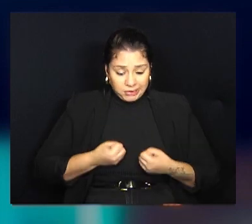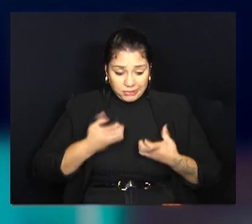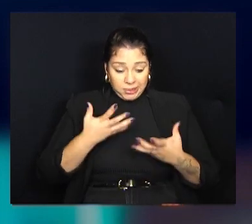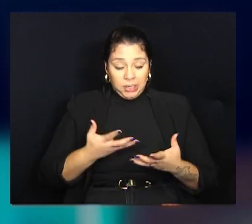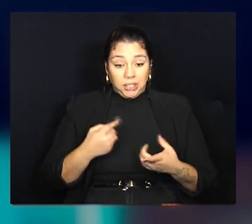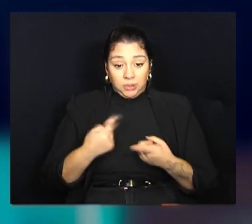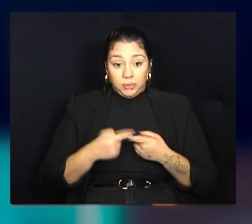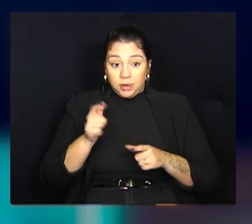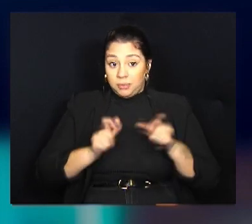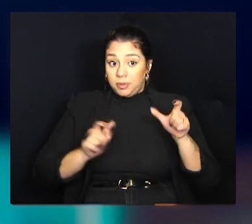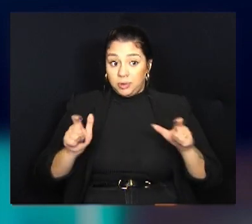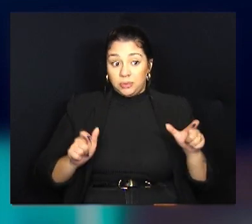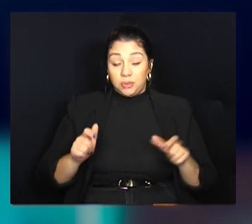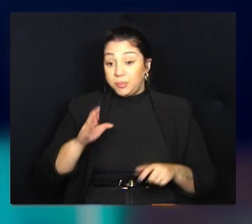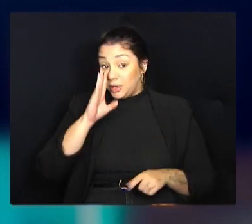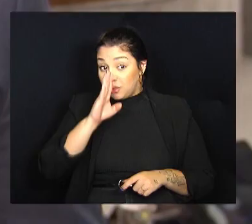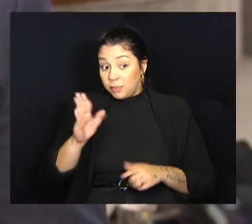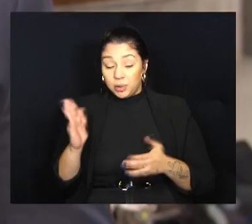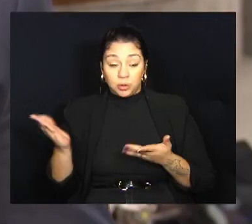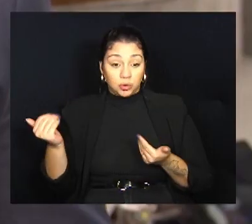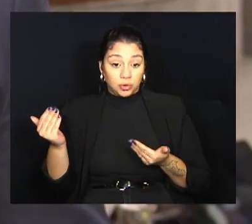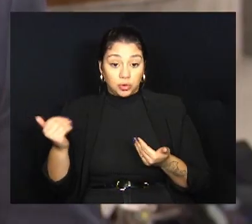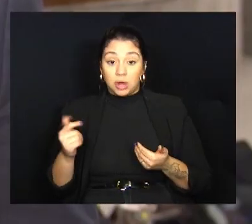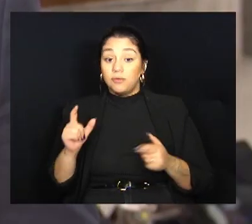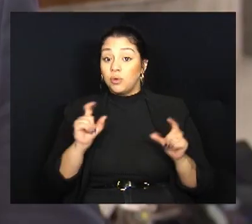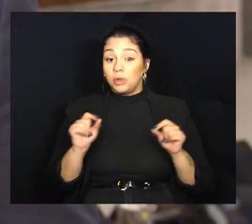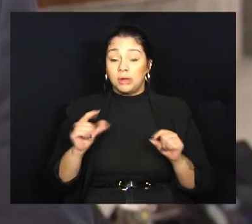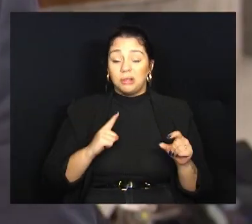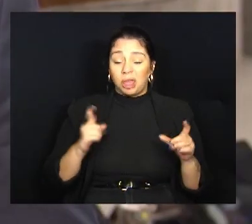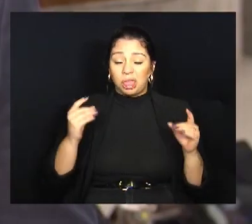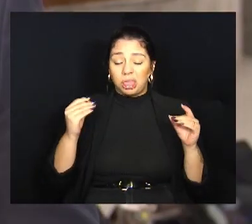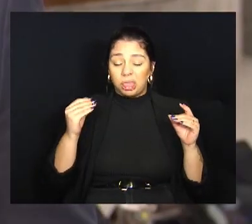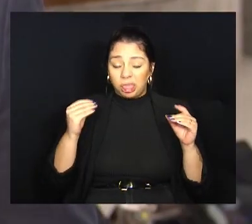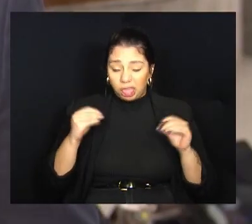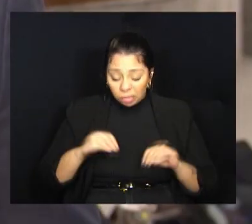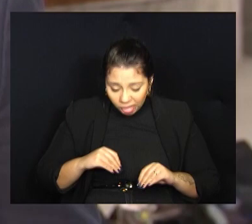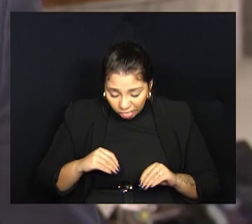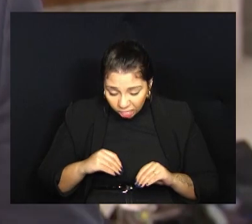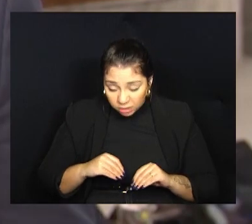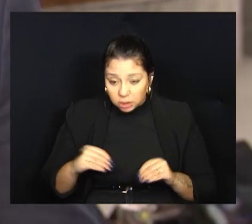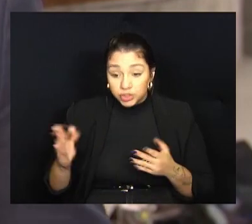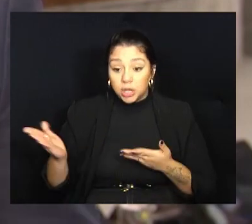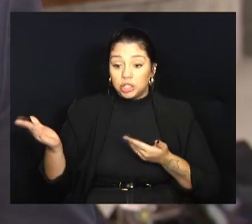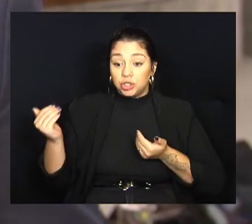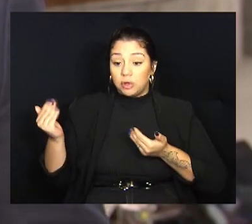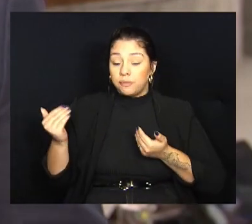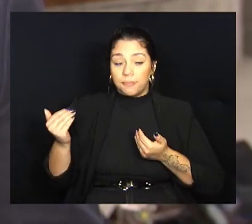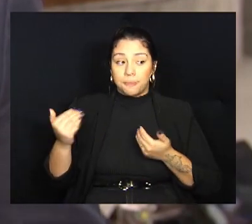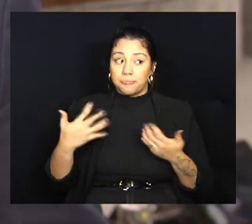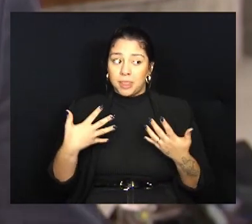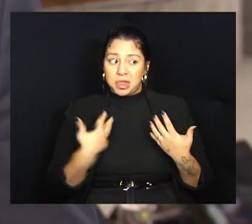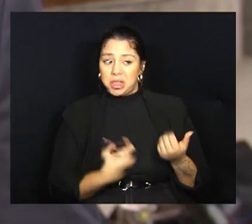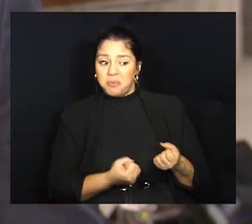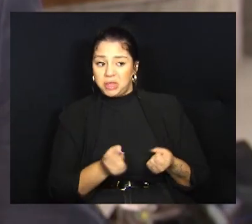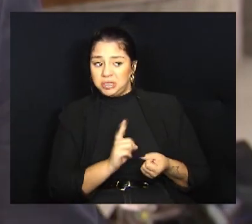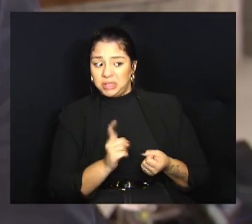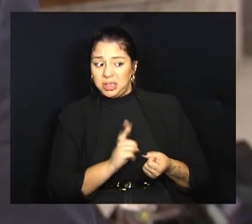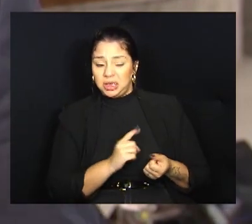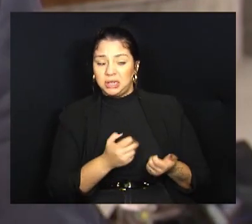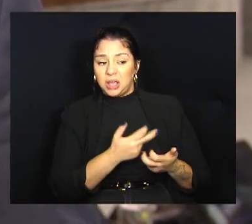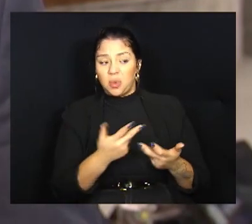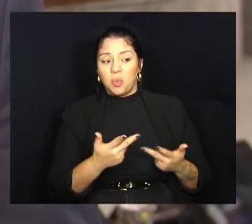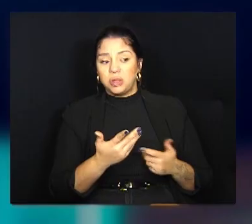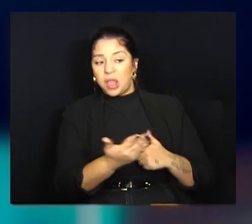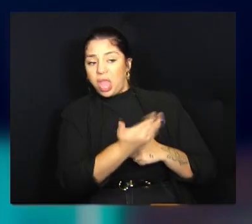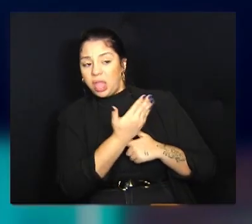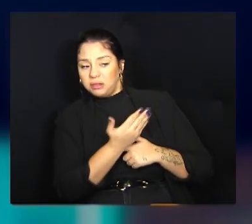pessoas não estão, principalmente os jovens, estão se frustrando de uma forma muito precoce, não aceitando, né, qualquer tipo de